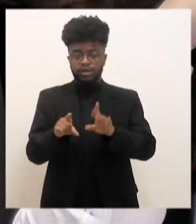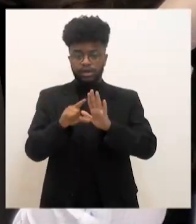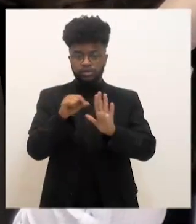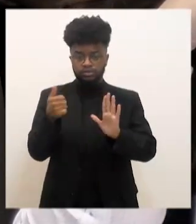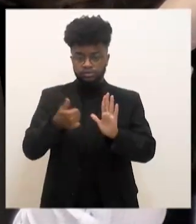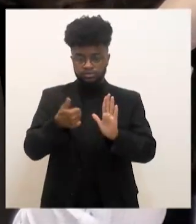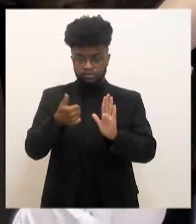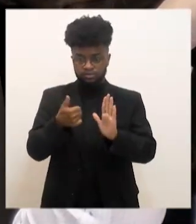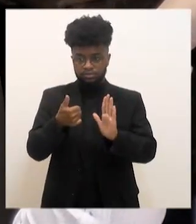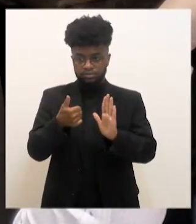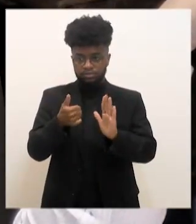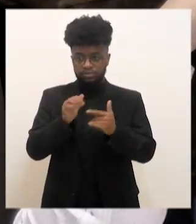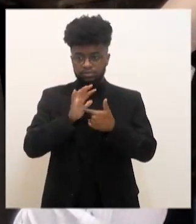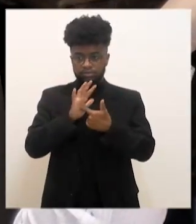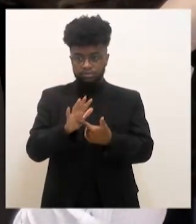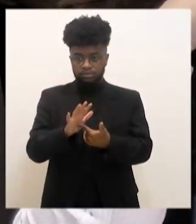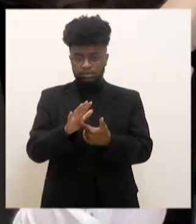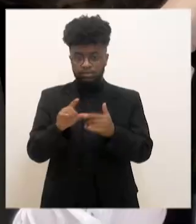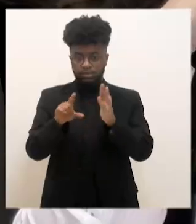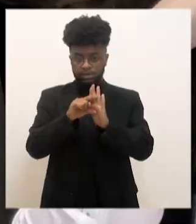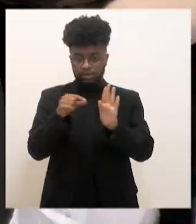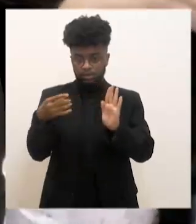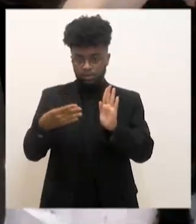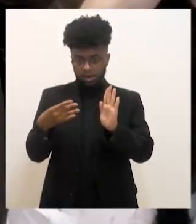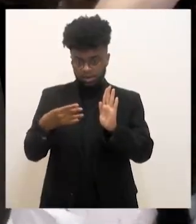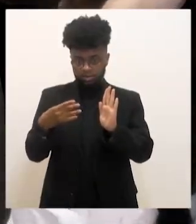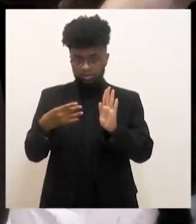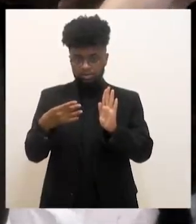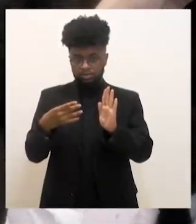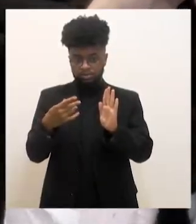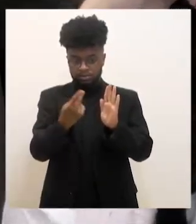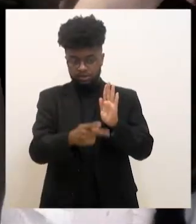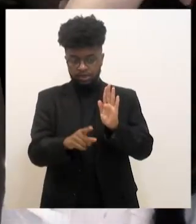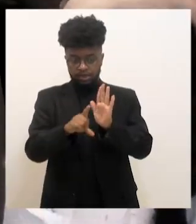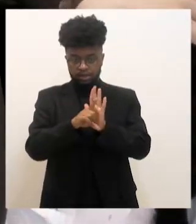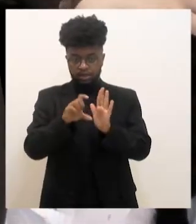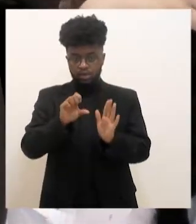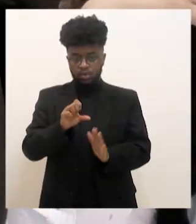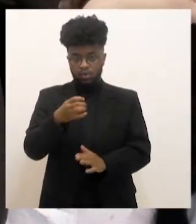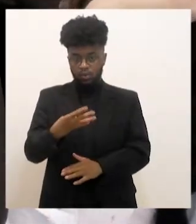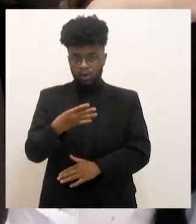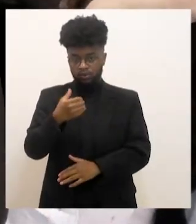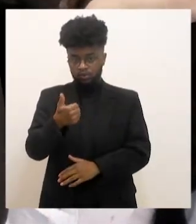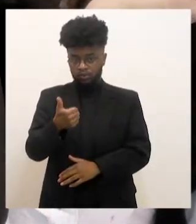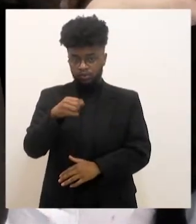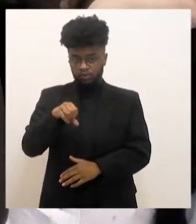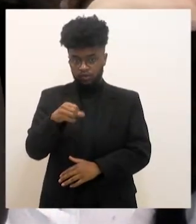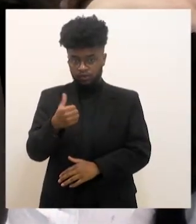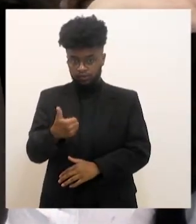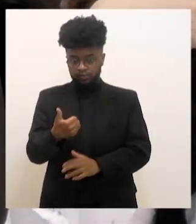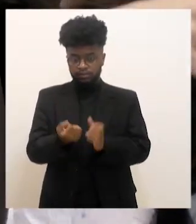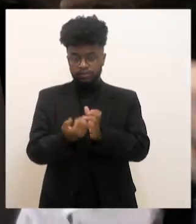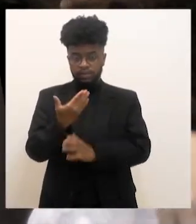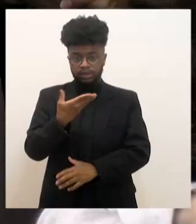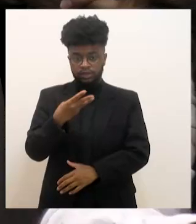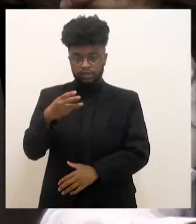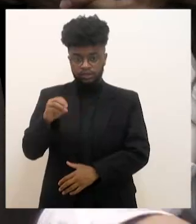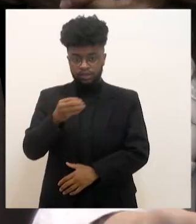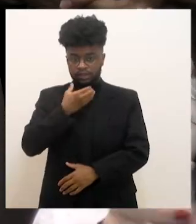1º está falando que o artigo 4º dessa Lei 4191, de 30 de dezembro de